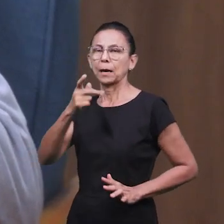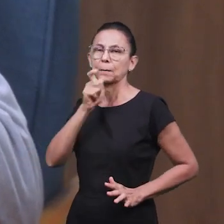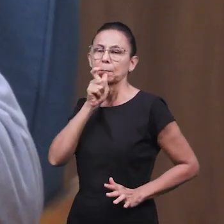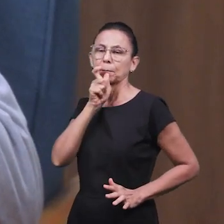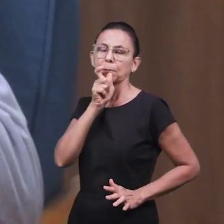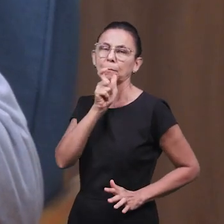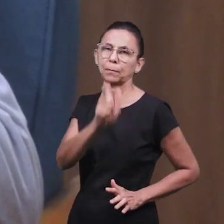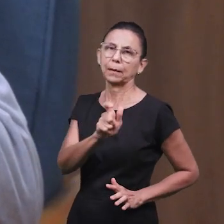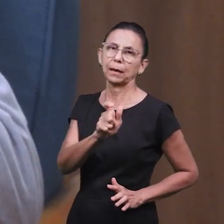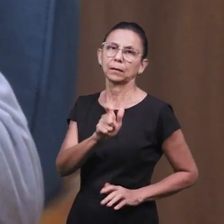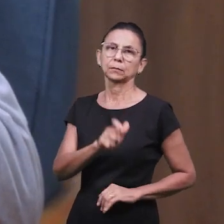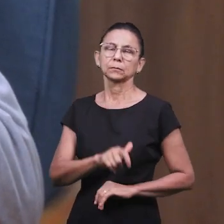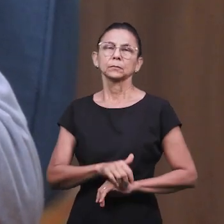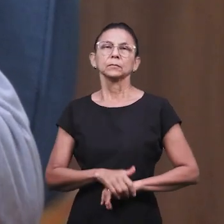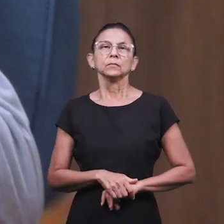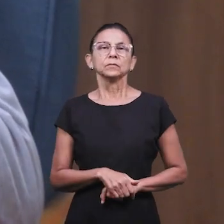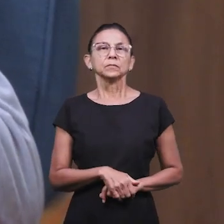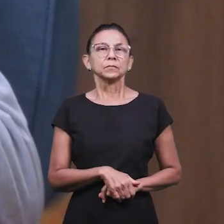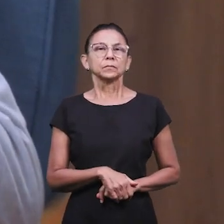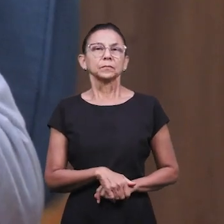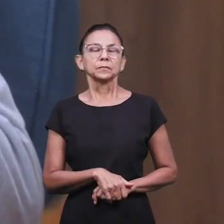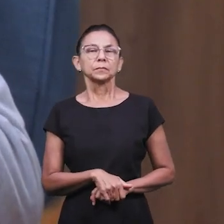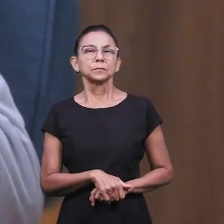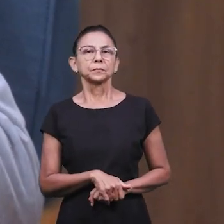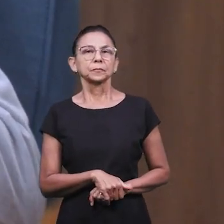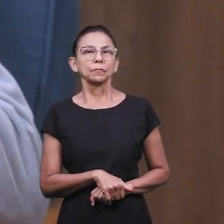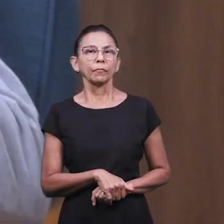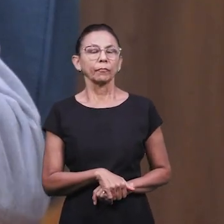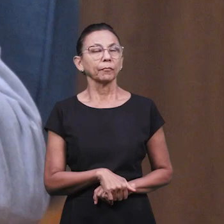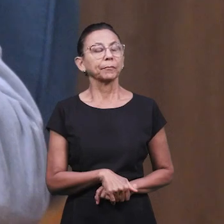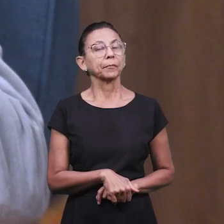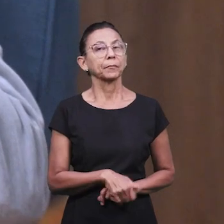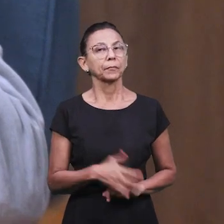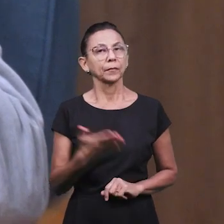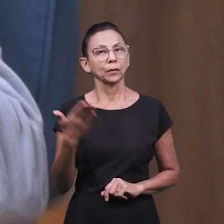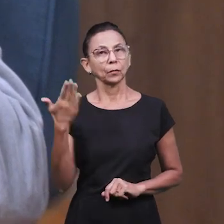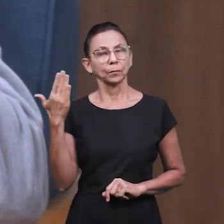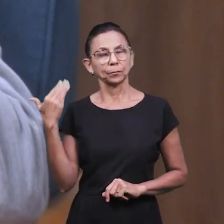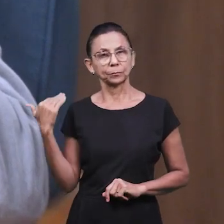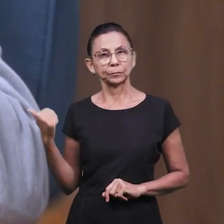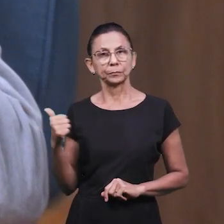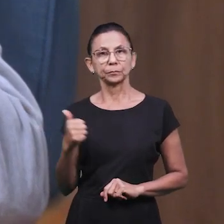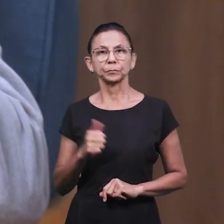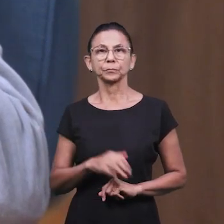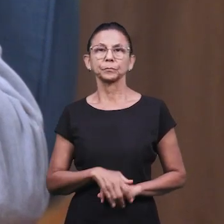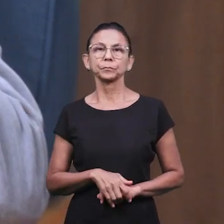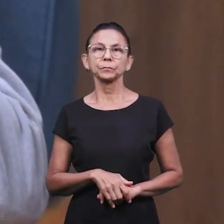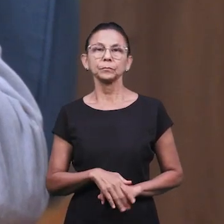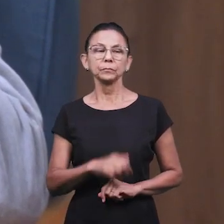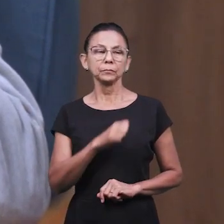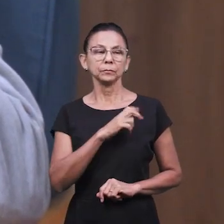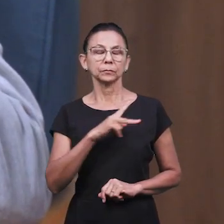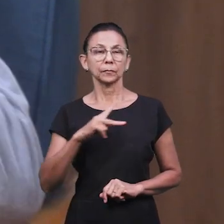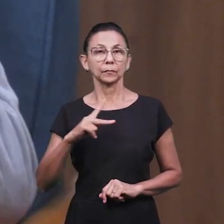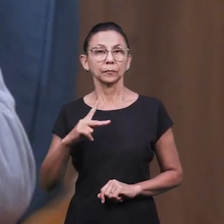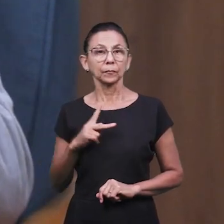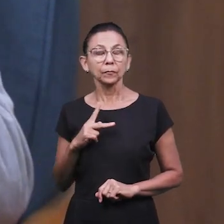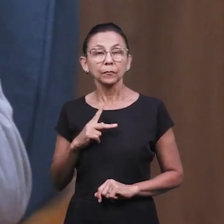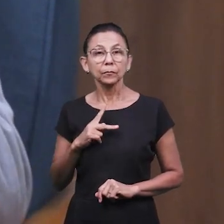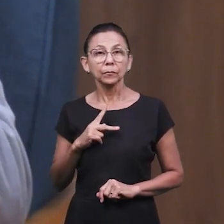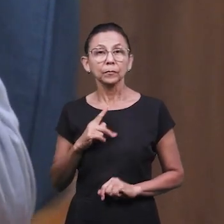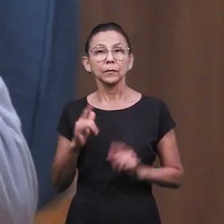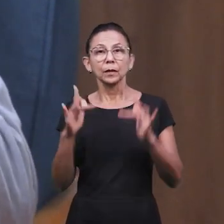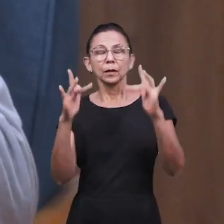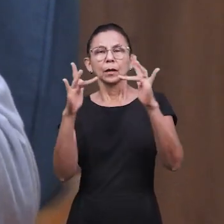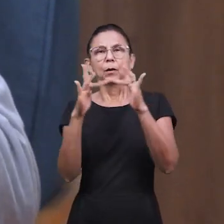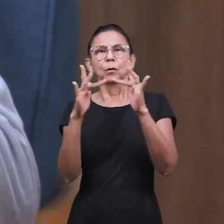primitiva, não é? Para o colégio apostólico, eles ouviram direto a palavra da própria boca